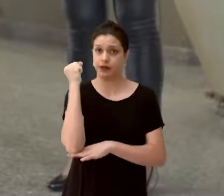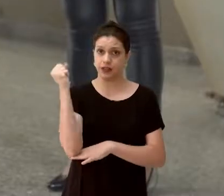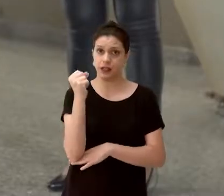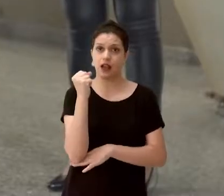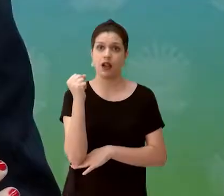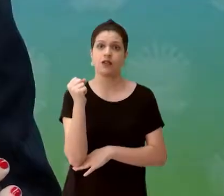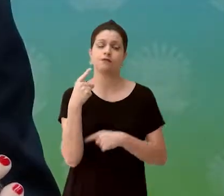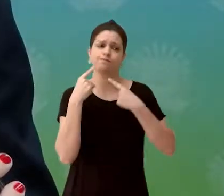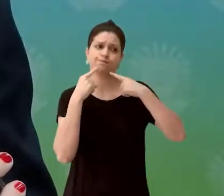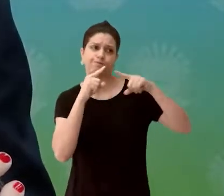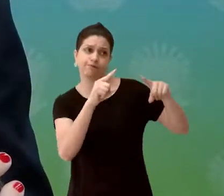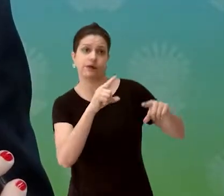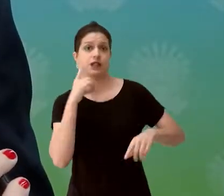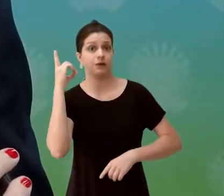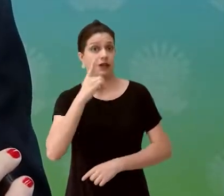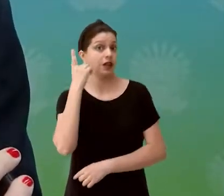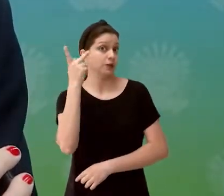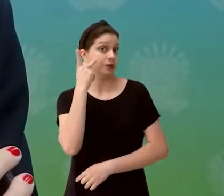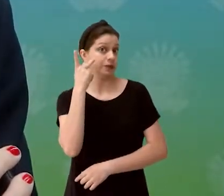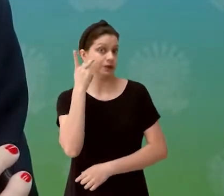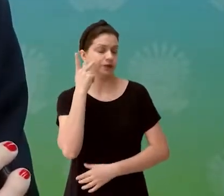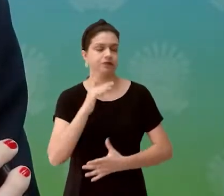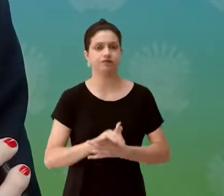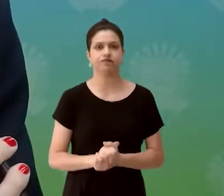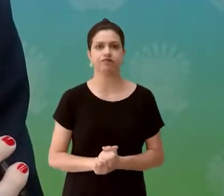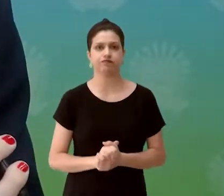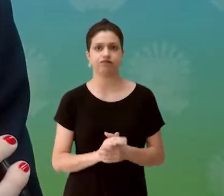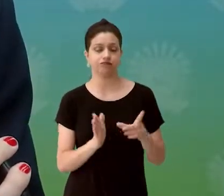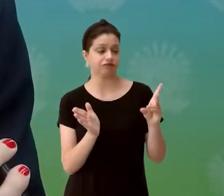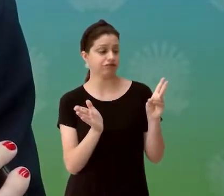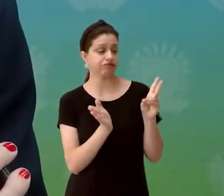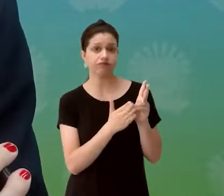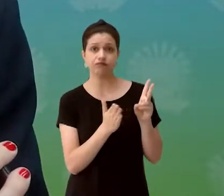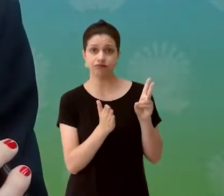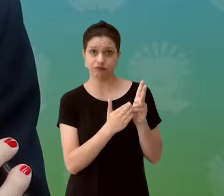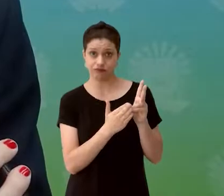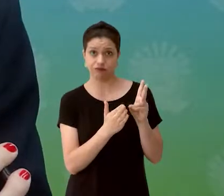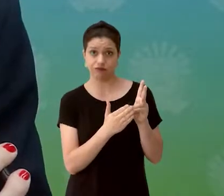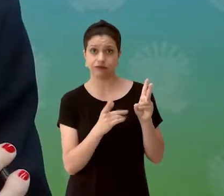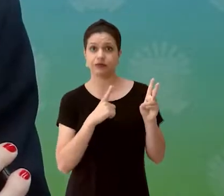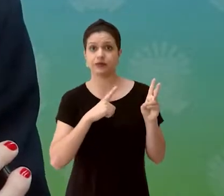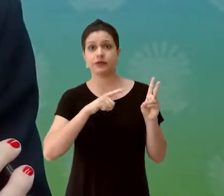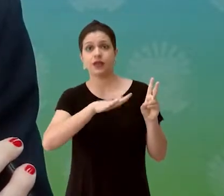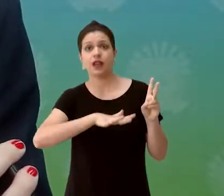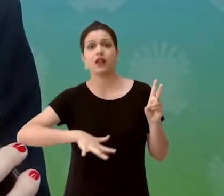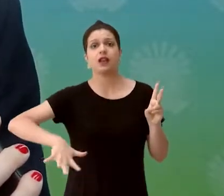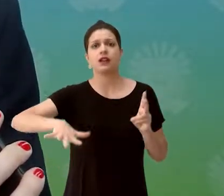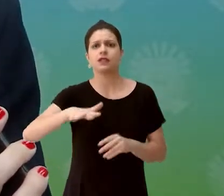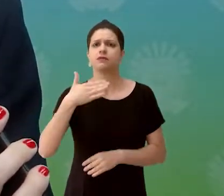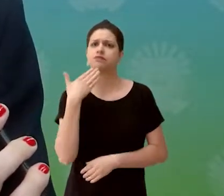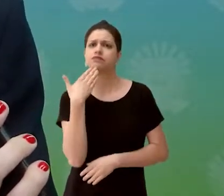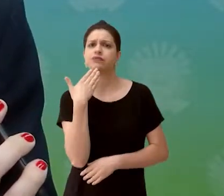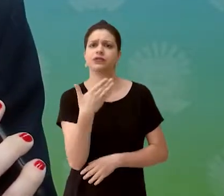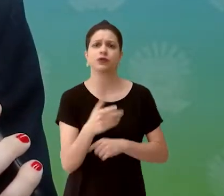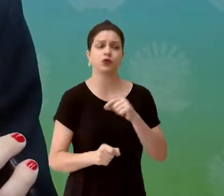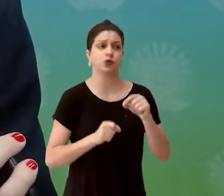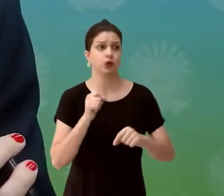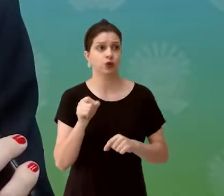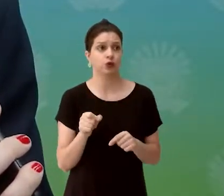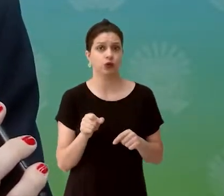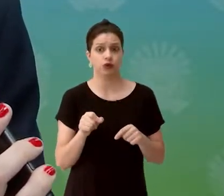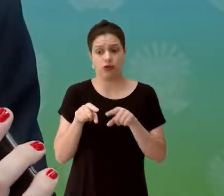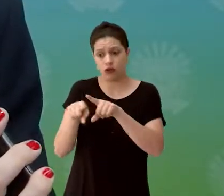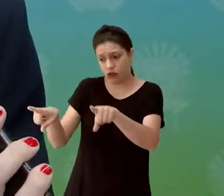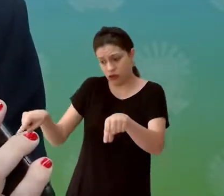Pedro Kemp. O índio, ele está ali naquela área reivindicando a demarcação de um território que ele considera